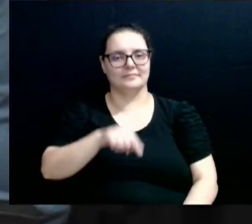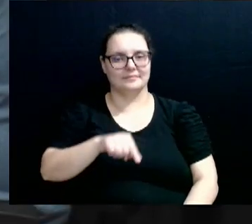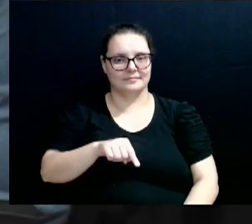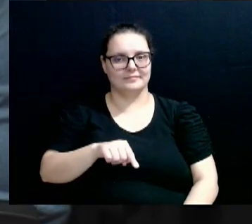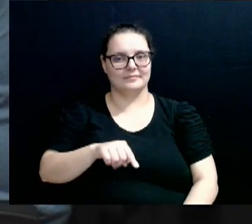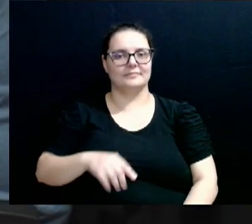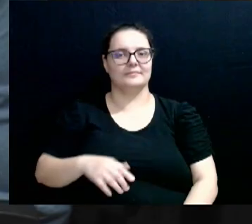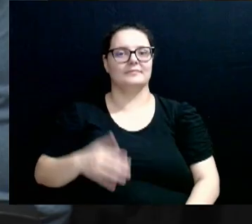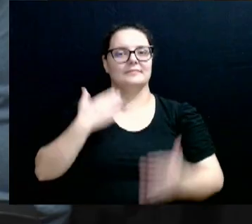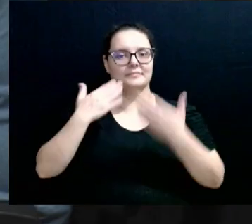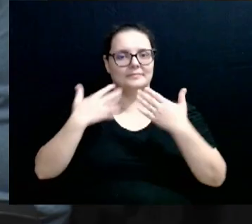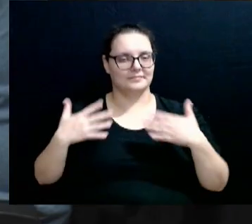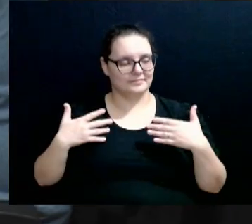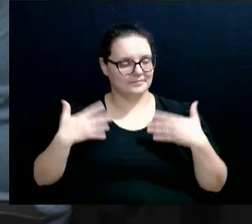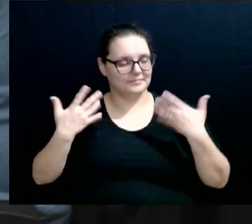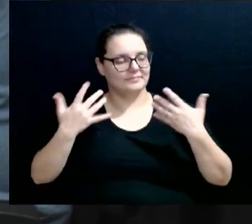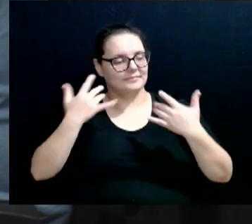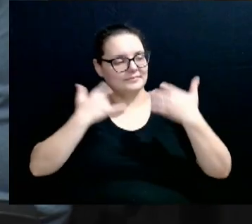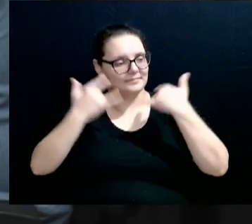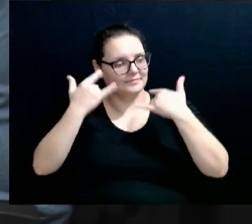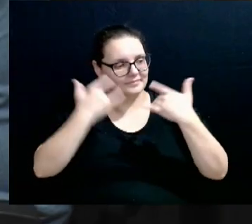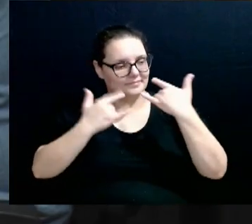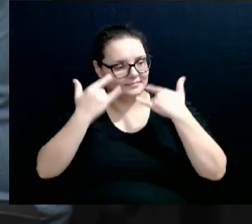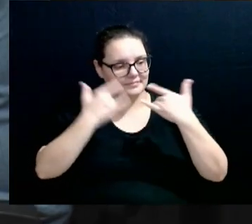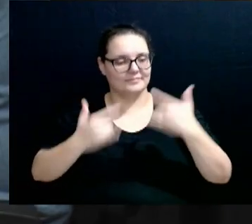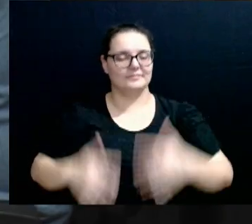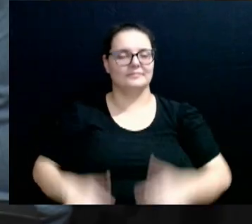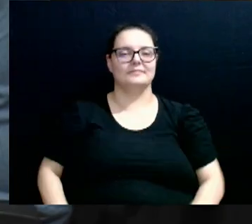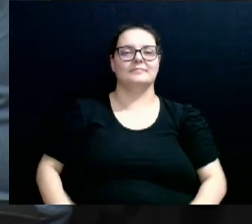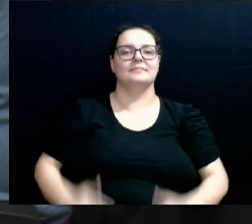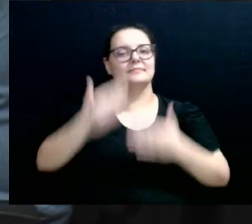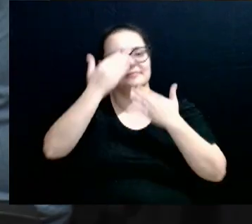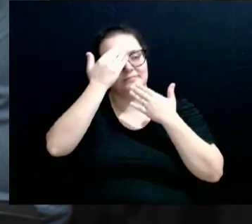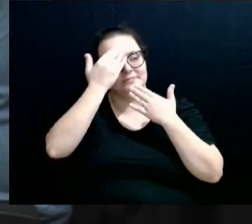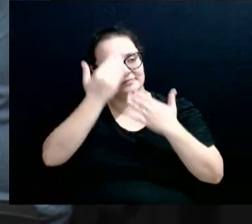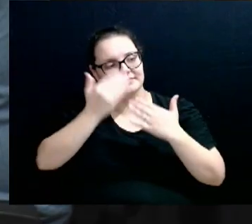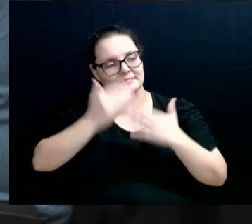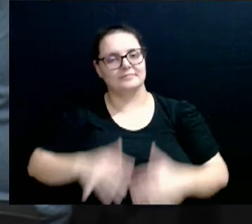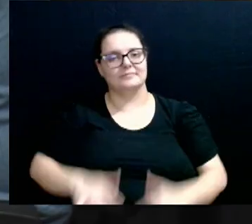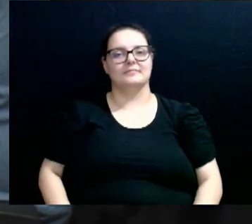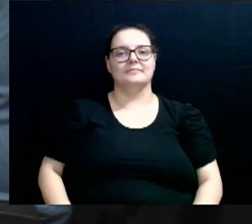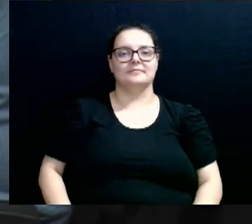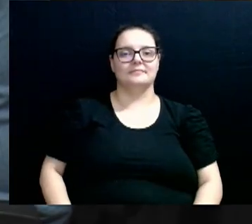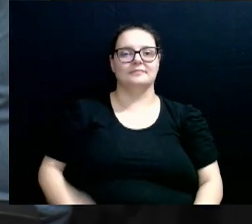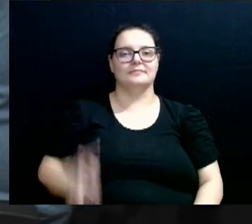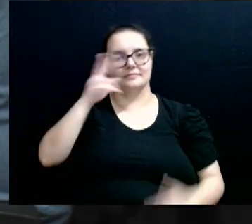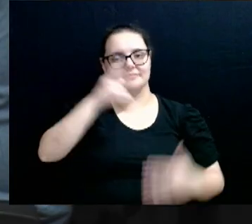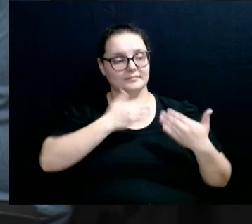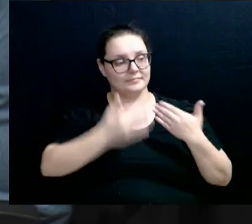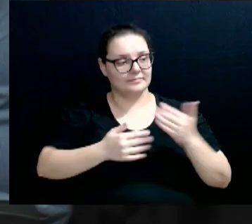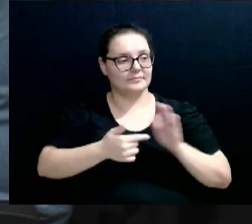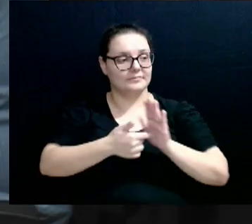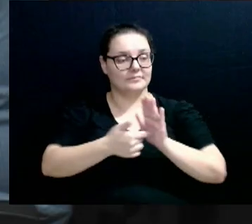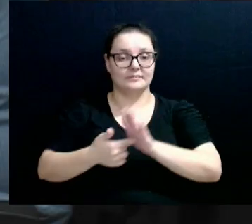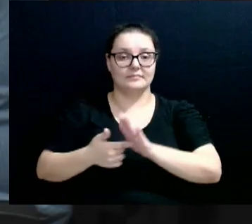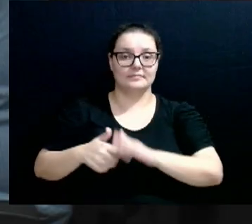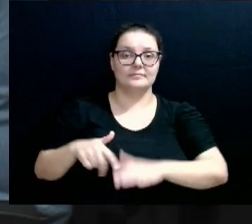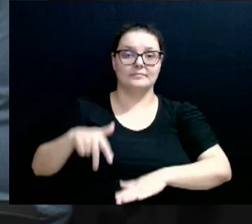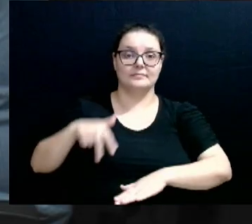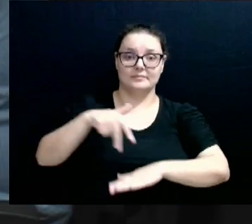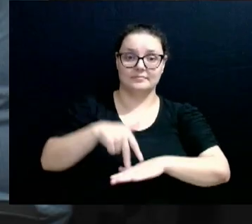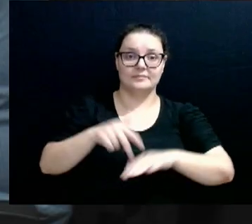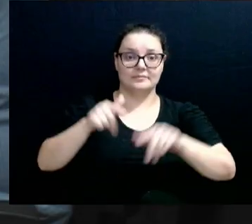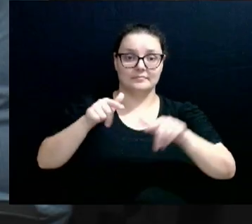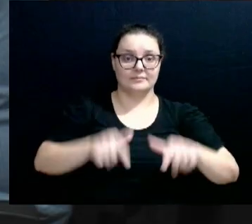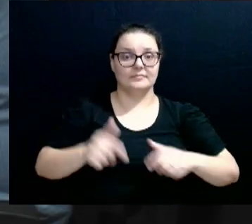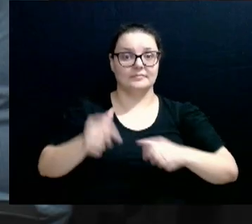potente, inspiradora, muito obrigado. A tua trajetória mostra que ocupar espaços de poder é também